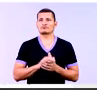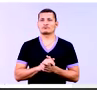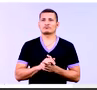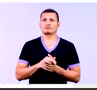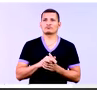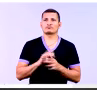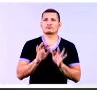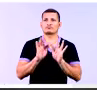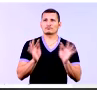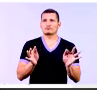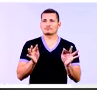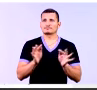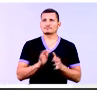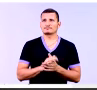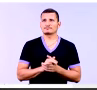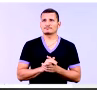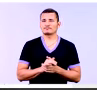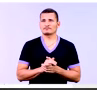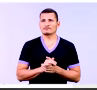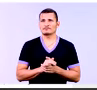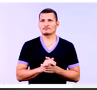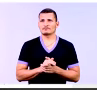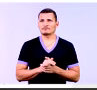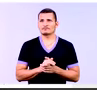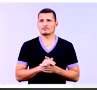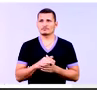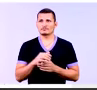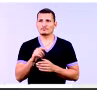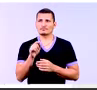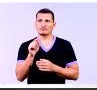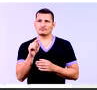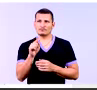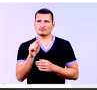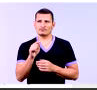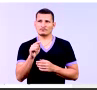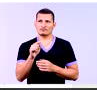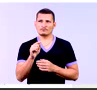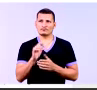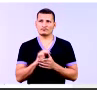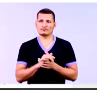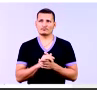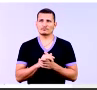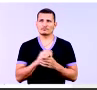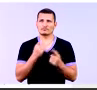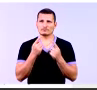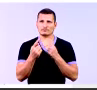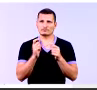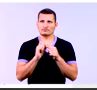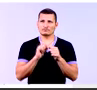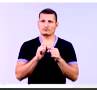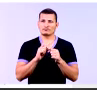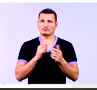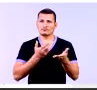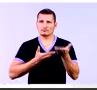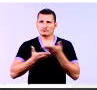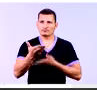Muito simples, gente. E aqui embaixo o diálogo que faz aquela iteração diferenciada na